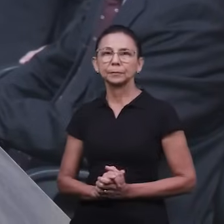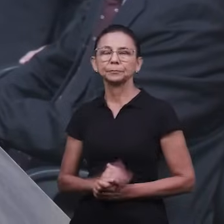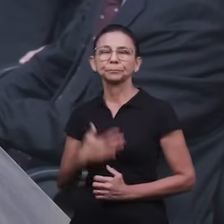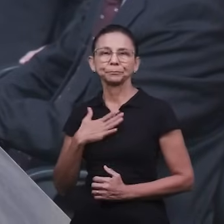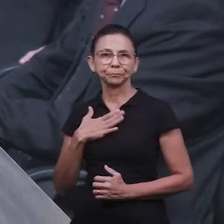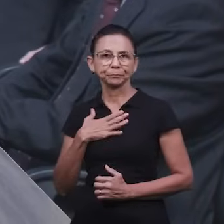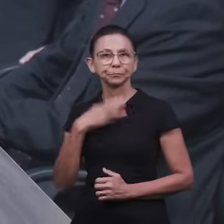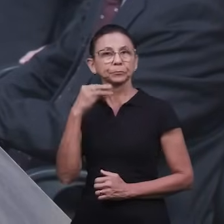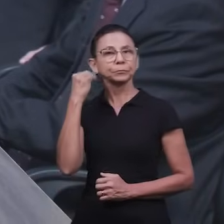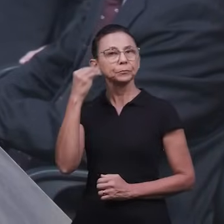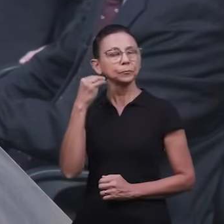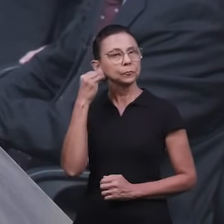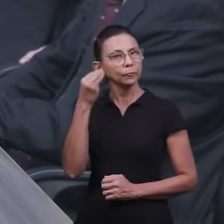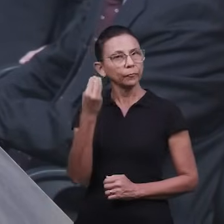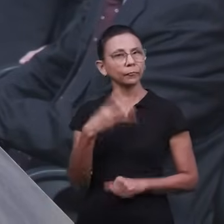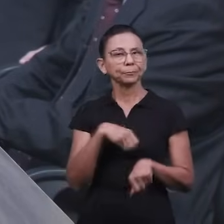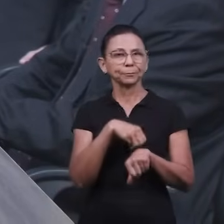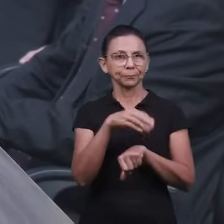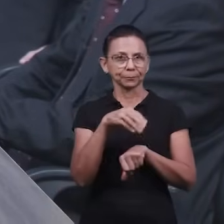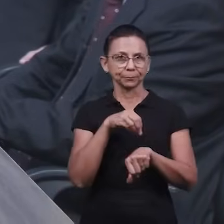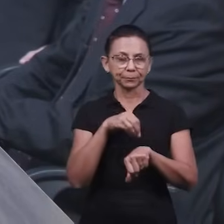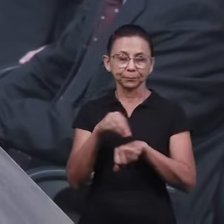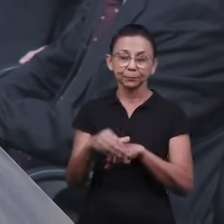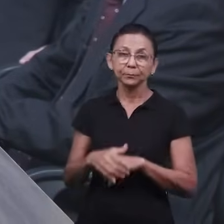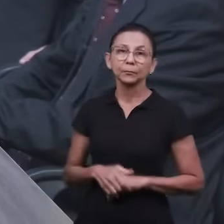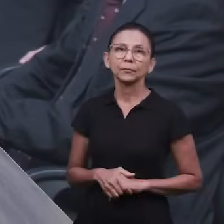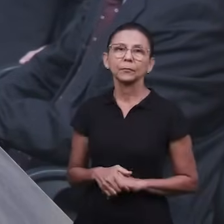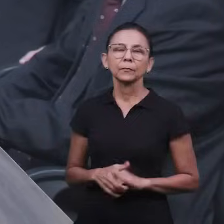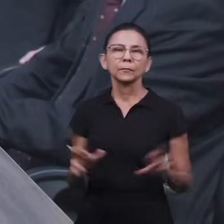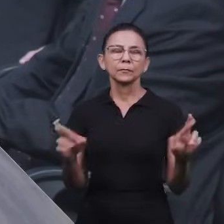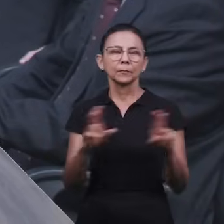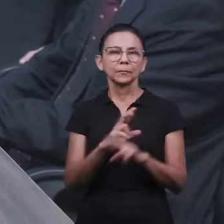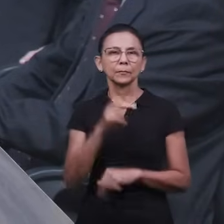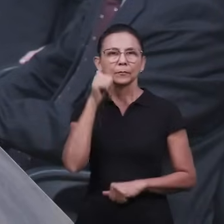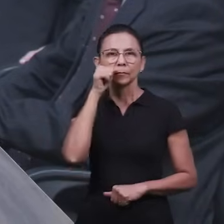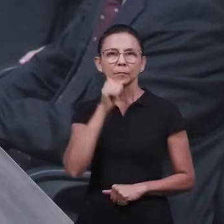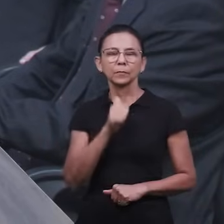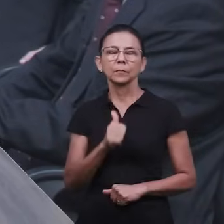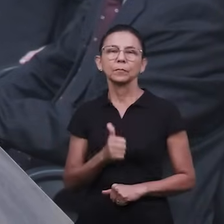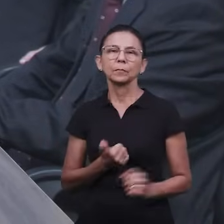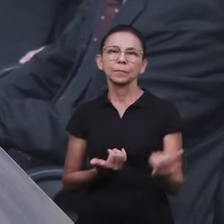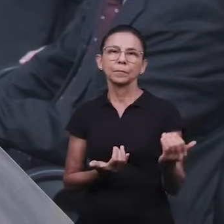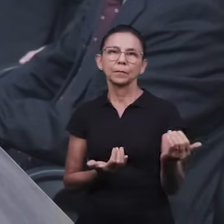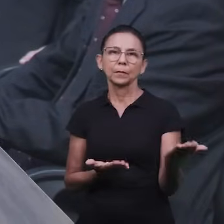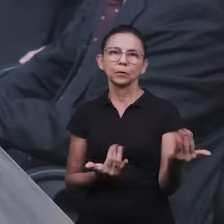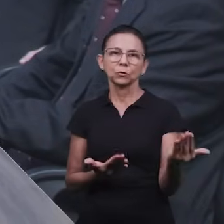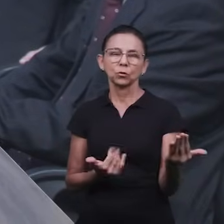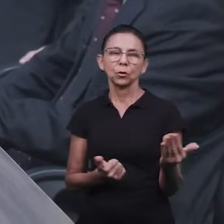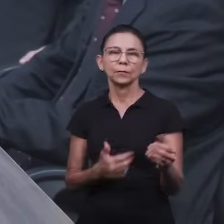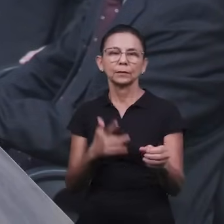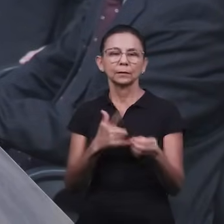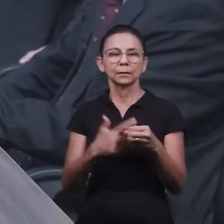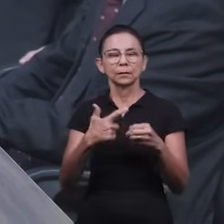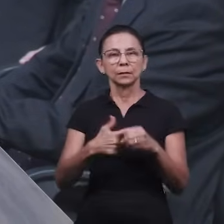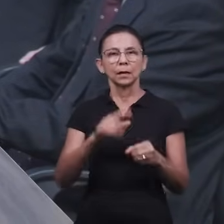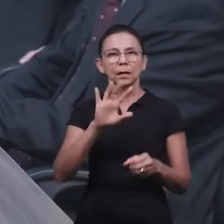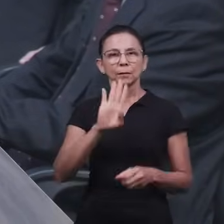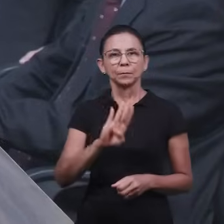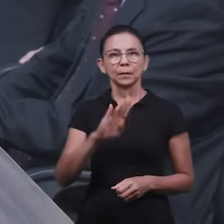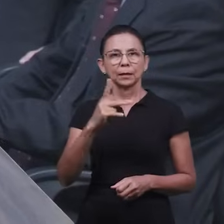aqui para transmitir é a respeito de uma jovem da nossa igreja, da cidade de Belo Horizonte.